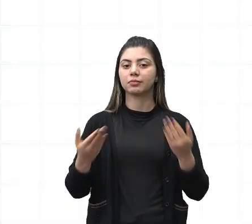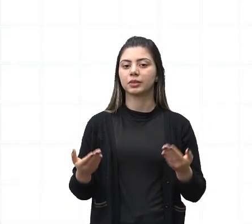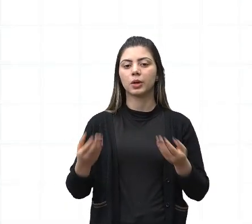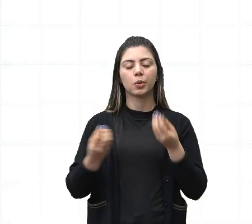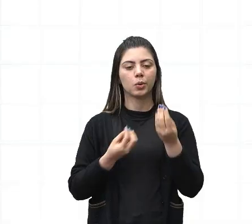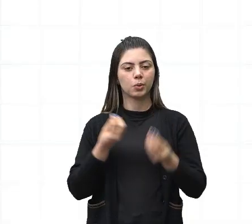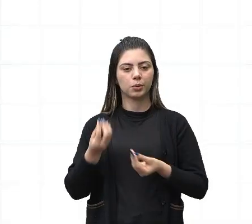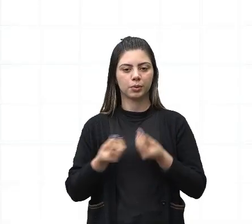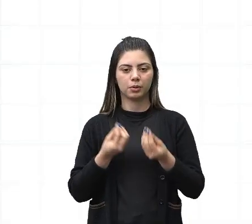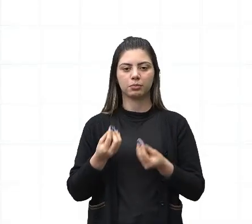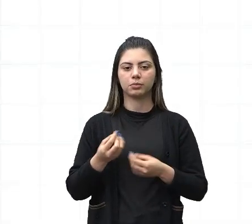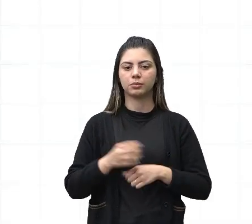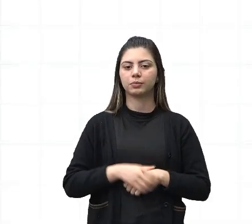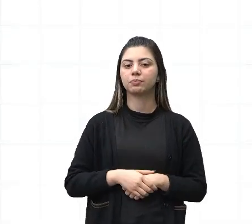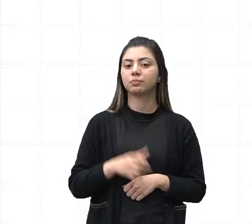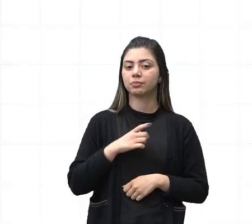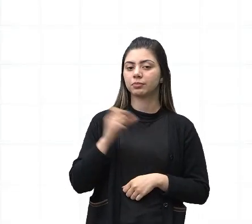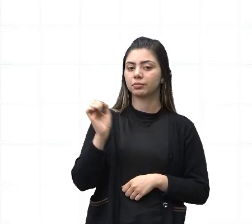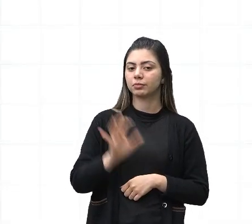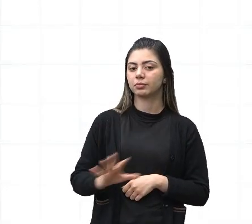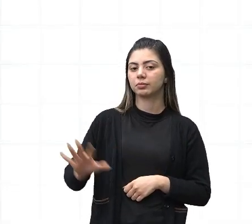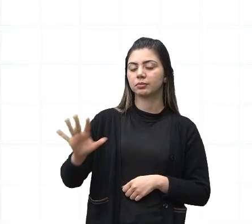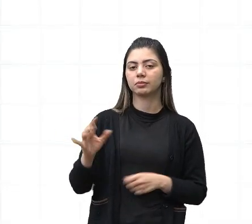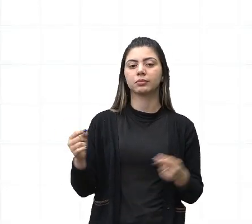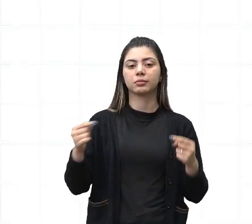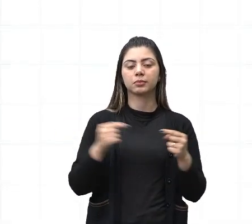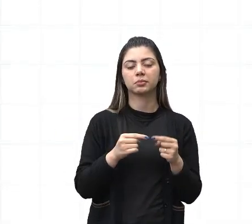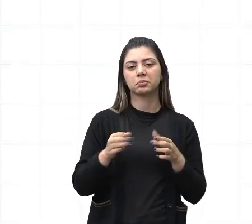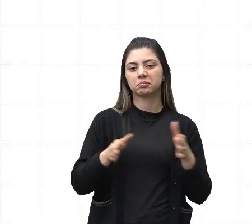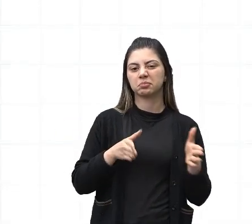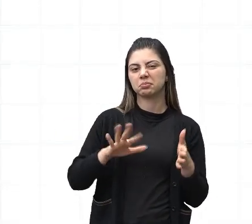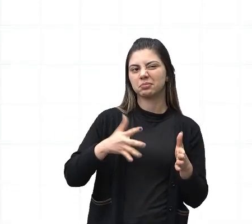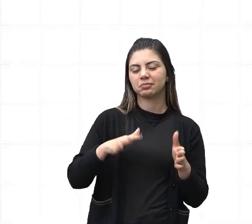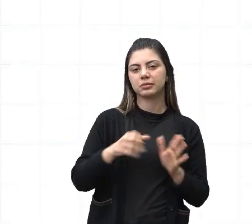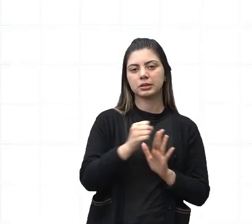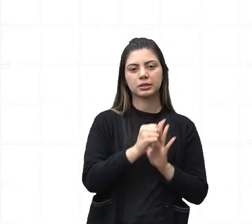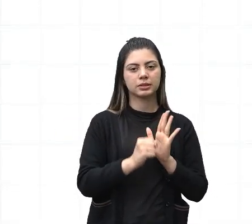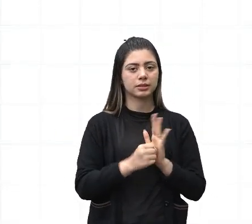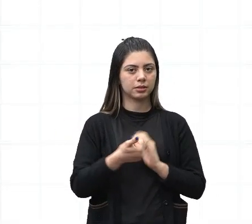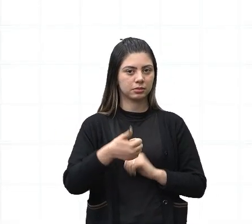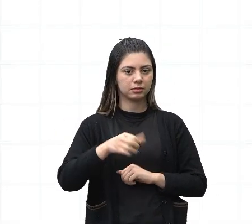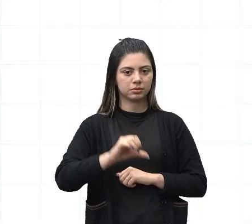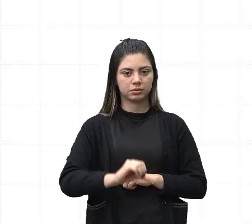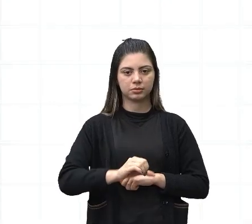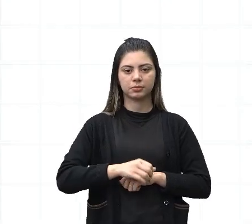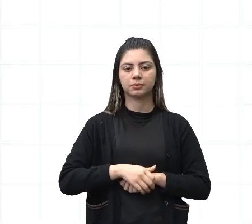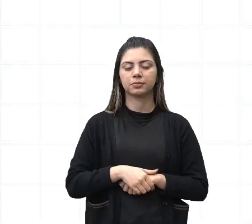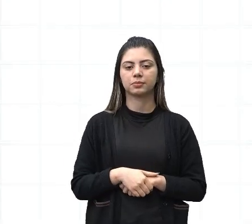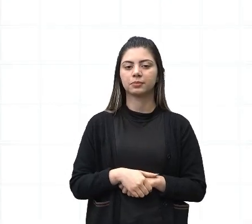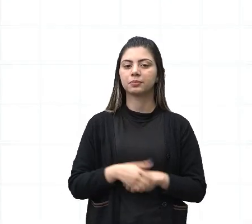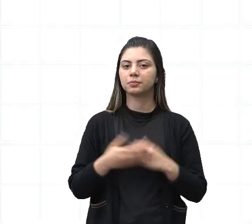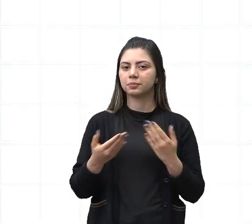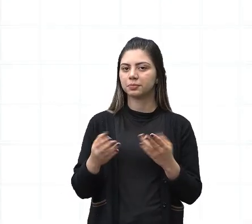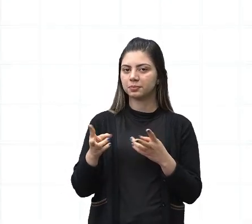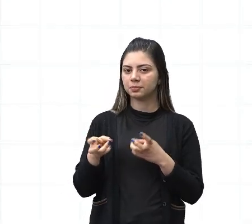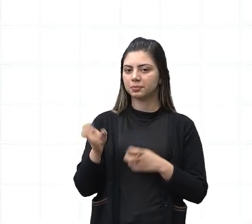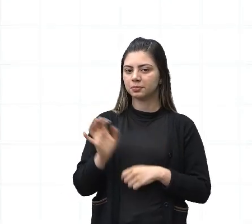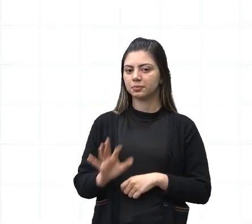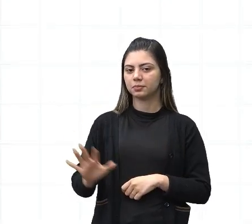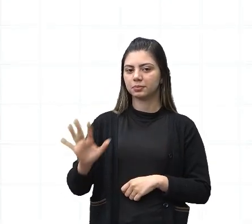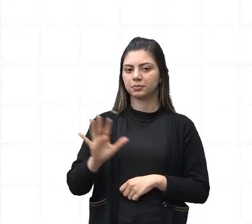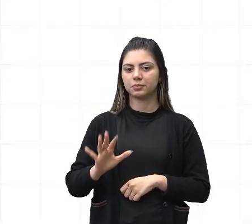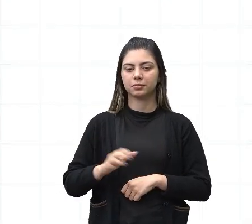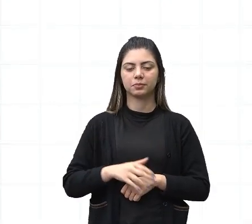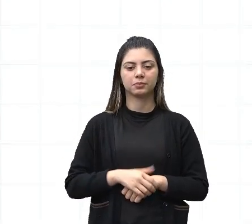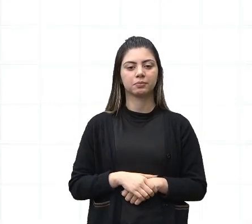aí com uma imagem que seria uma referência mais ou menos ao século XIX. E olha só,